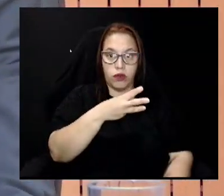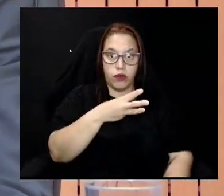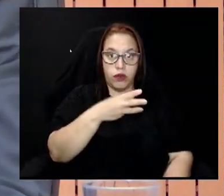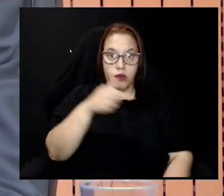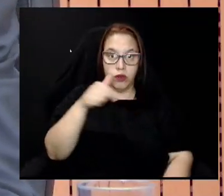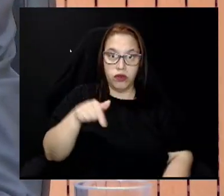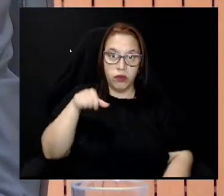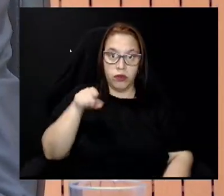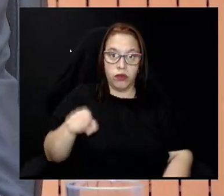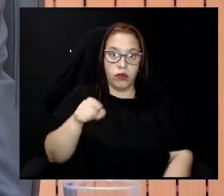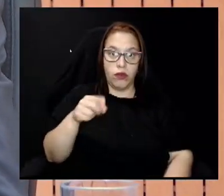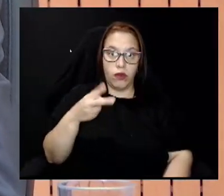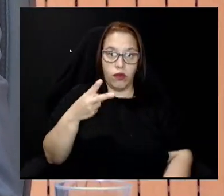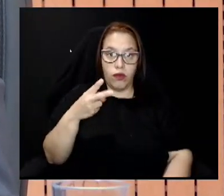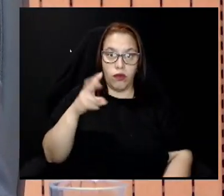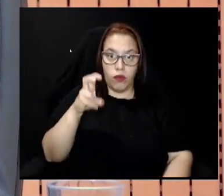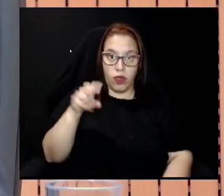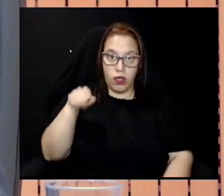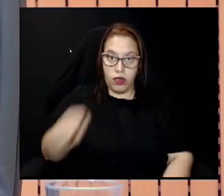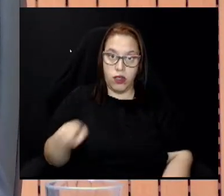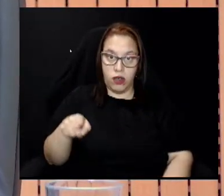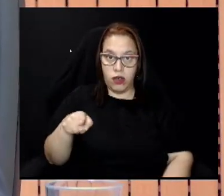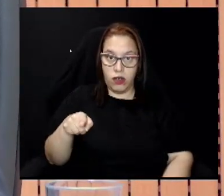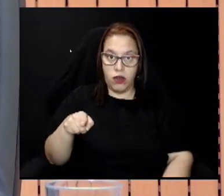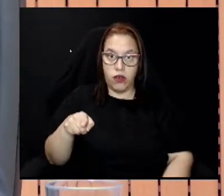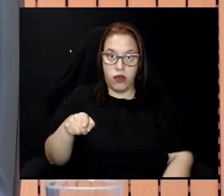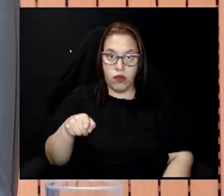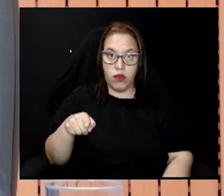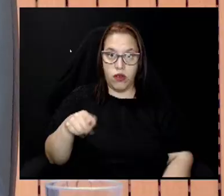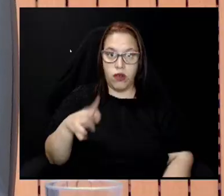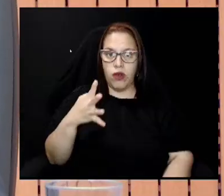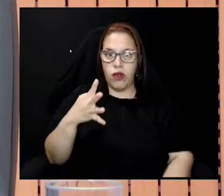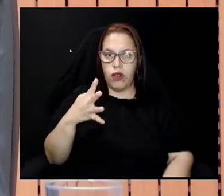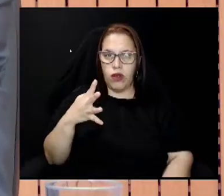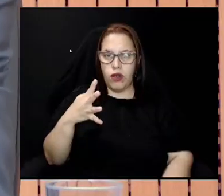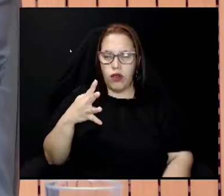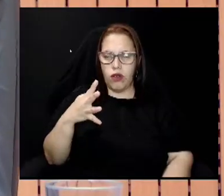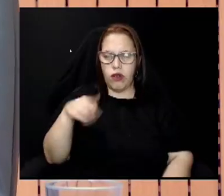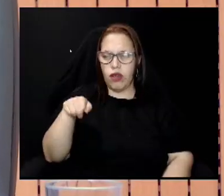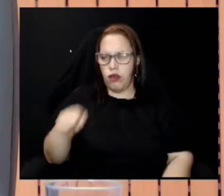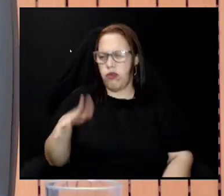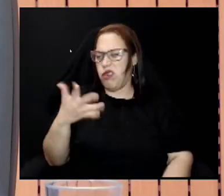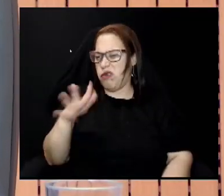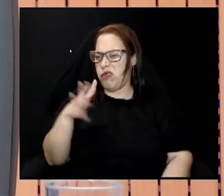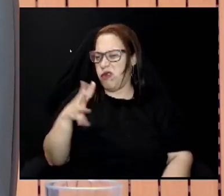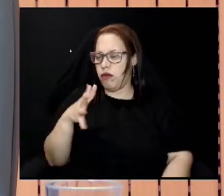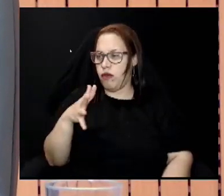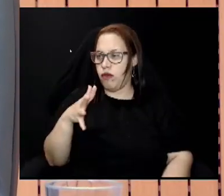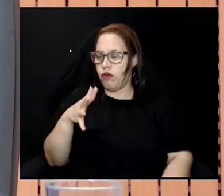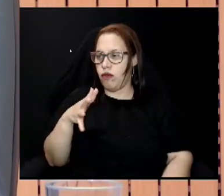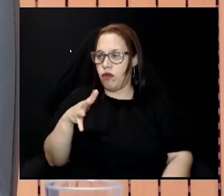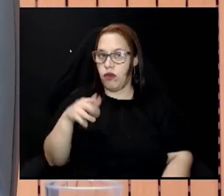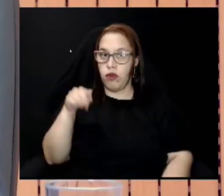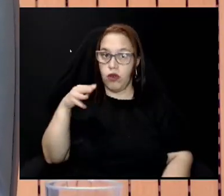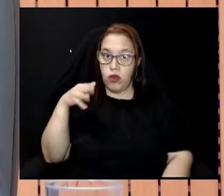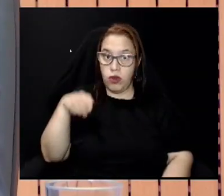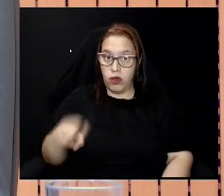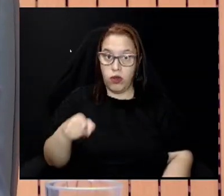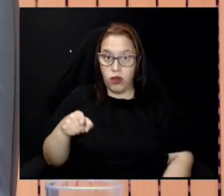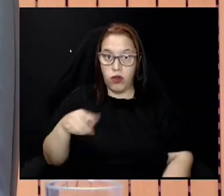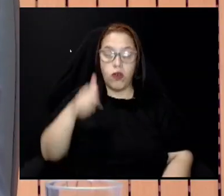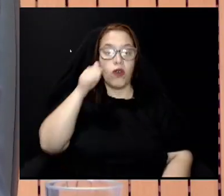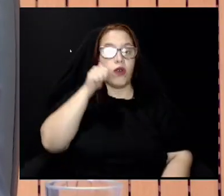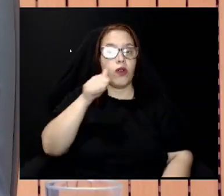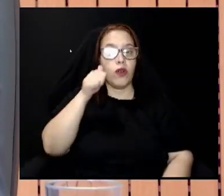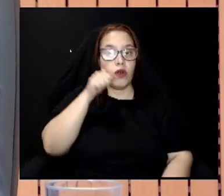vai sobrar 5.500, não, 4.500, se eu não estiver errando a conta aqui. Ou seja, 4.500 mulheres estarão